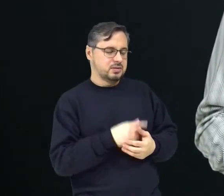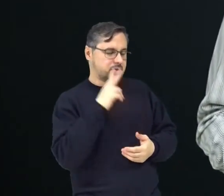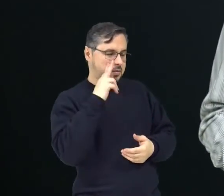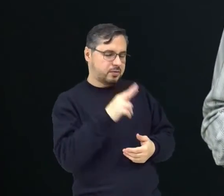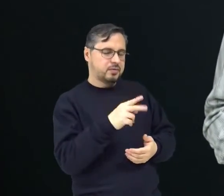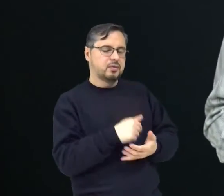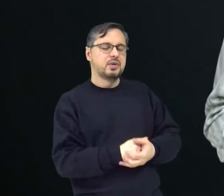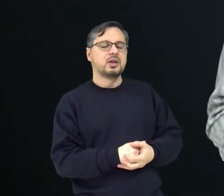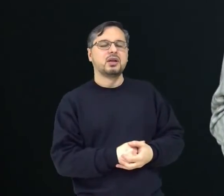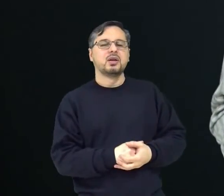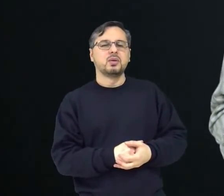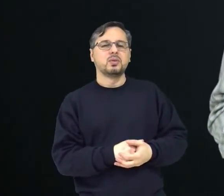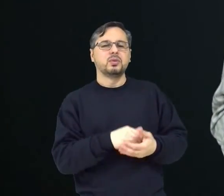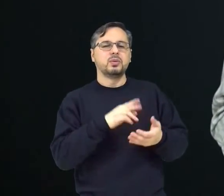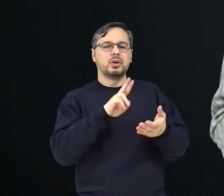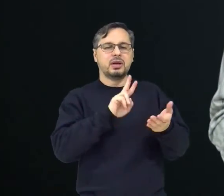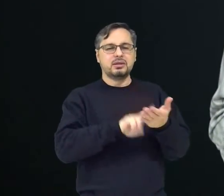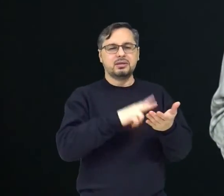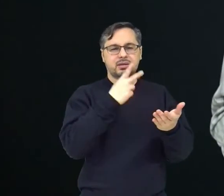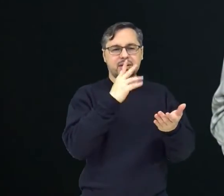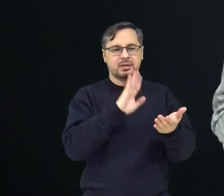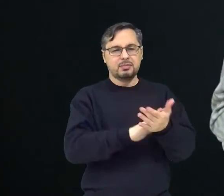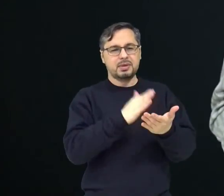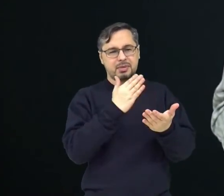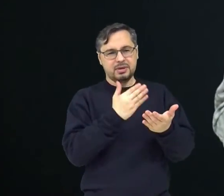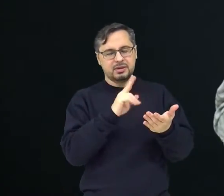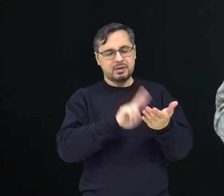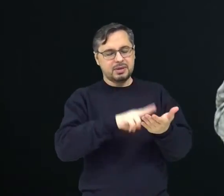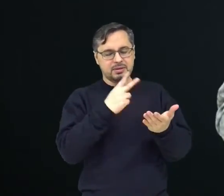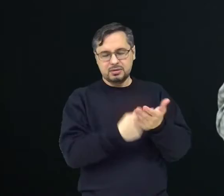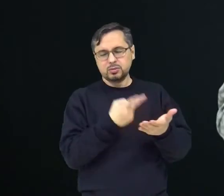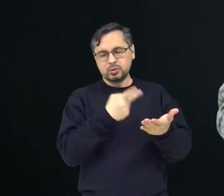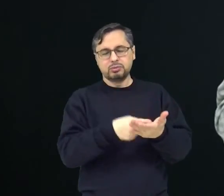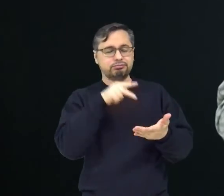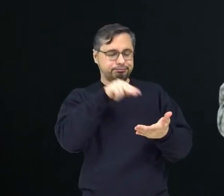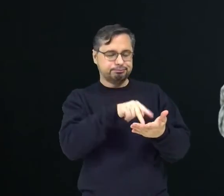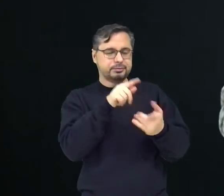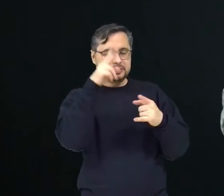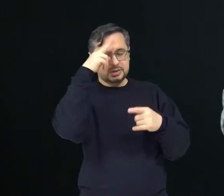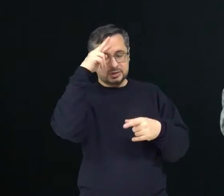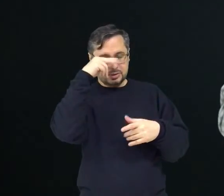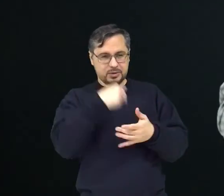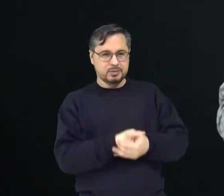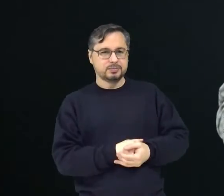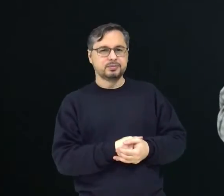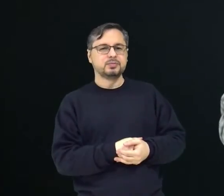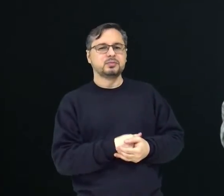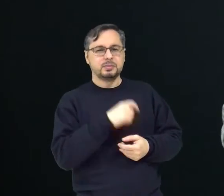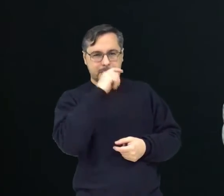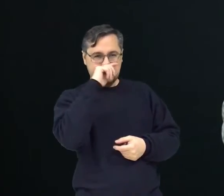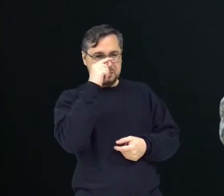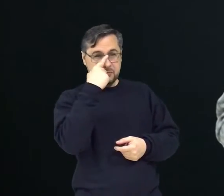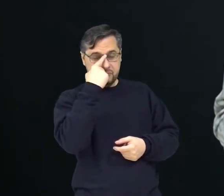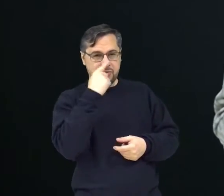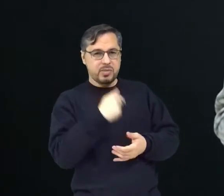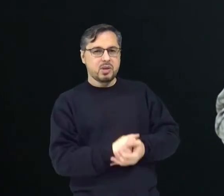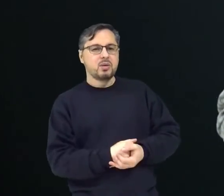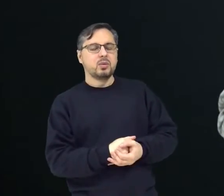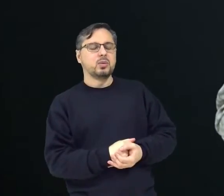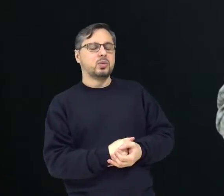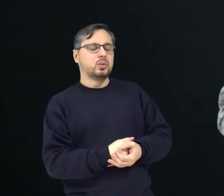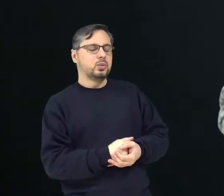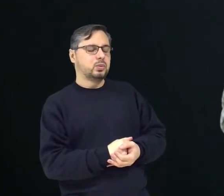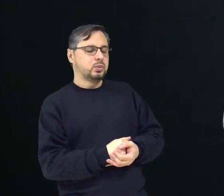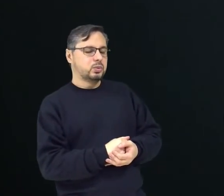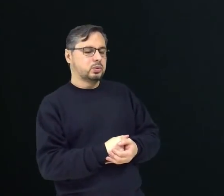a hermenêutica nos permite esta inferência ao texto, de que os discípulos não recorreram à presença de